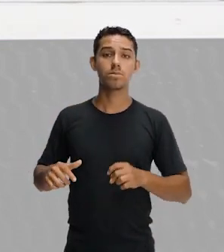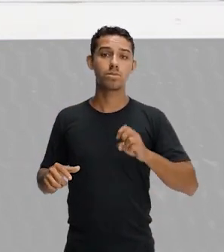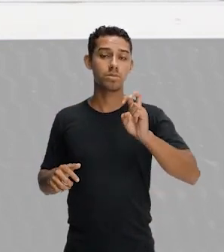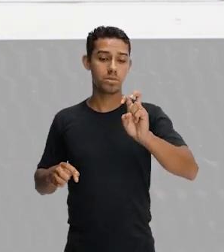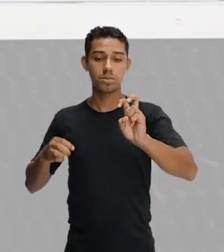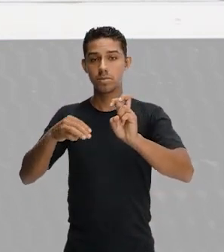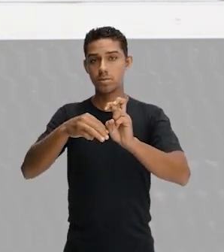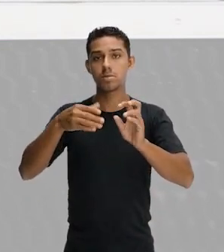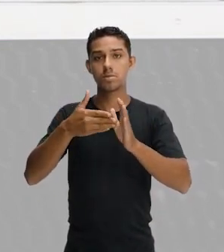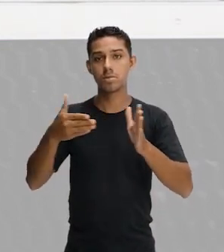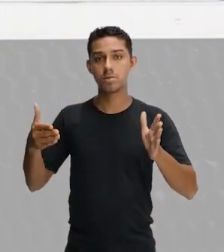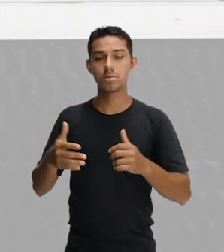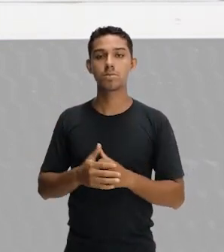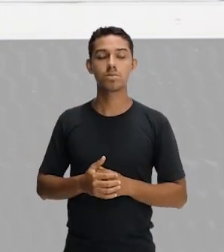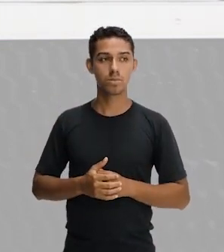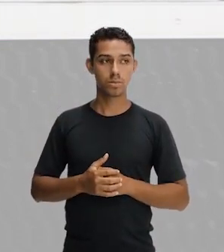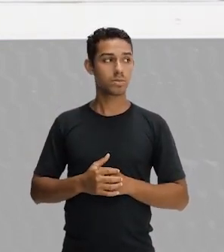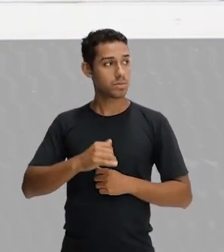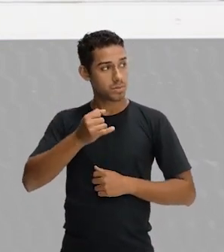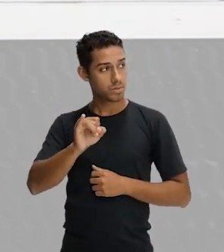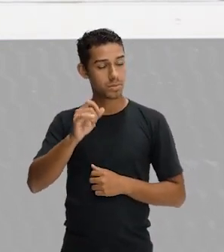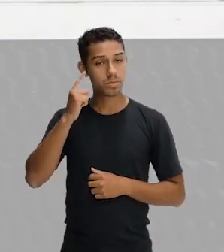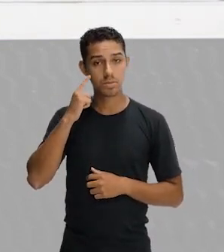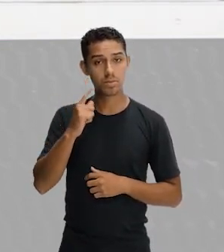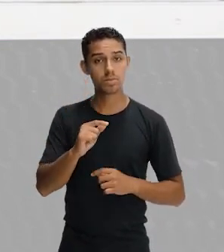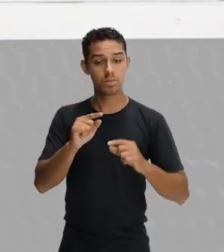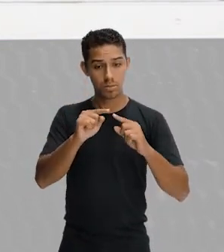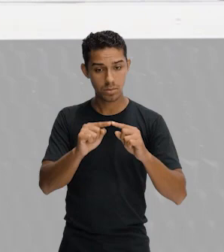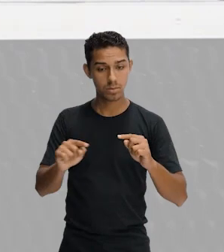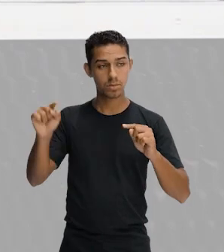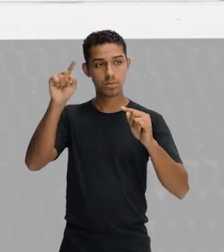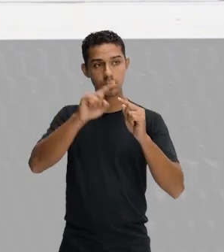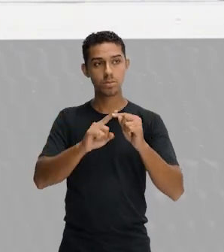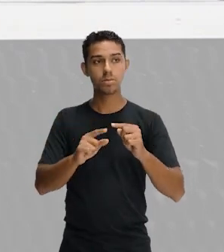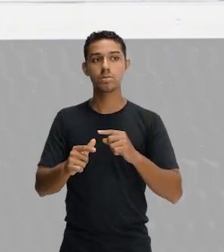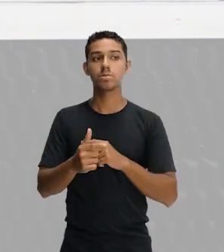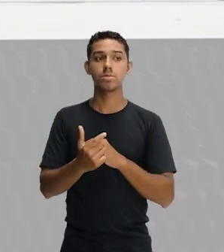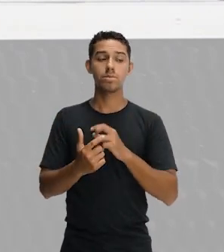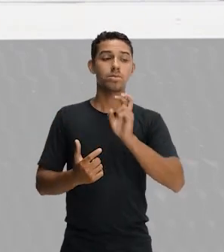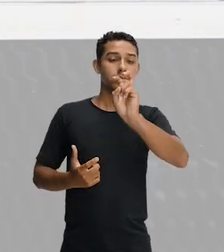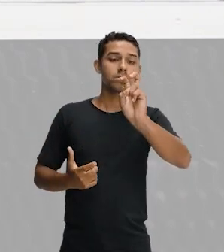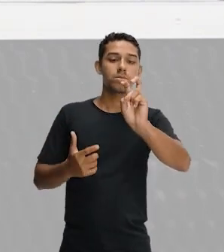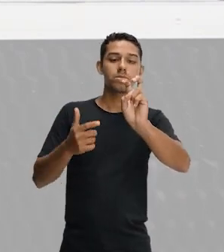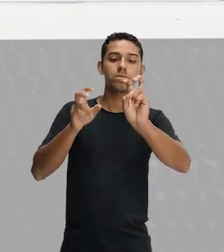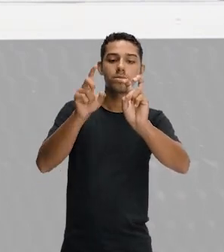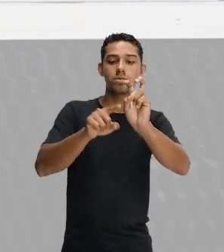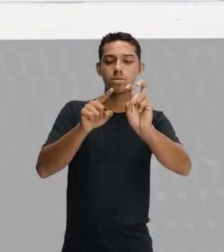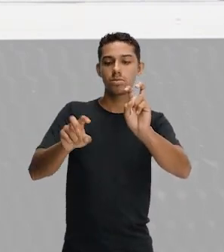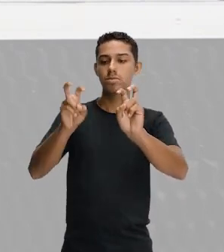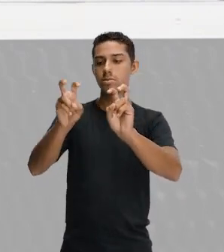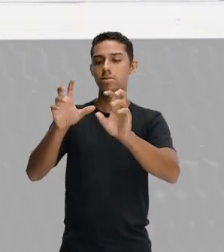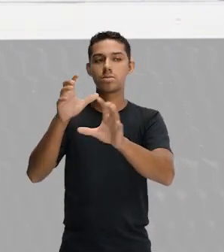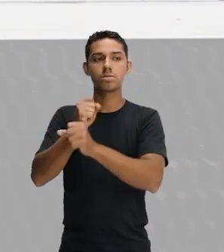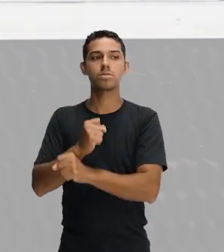ao quadrado. 5 ao quadrado, 25 vezes 3, nós iremos encontrar